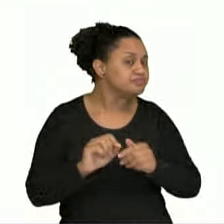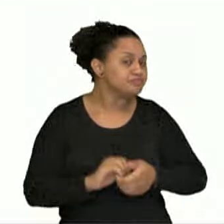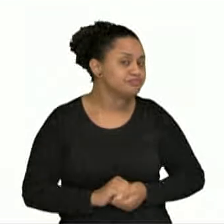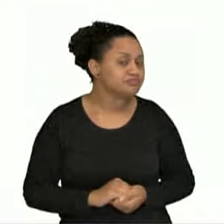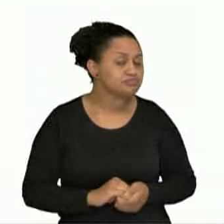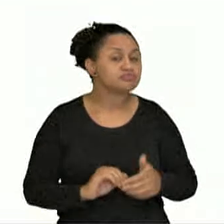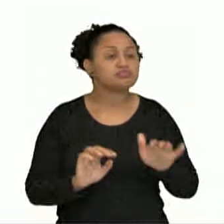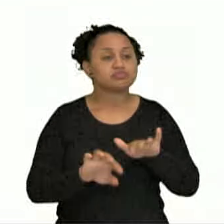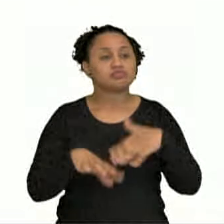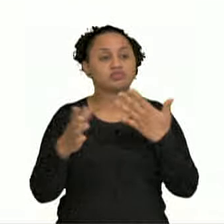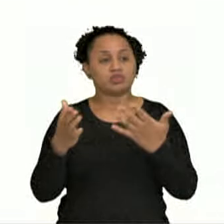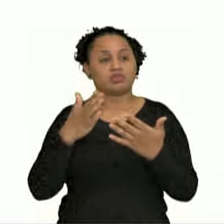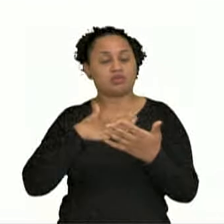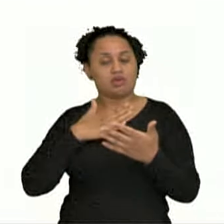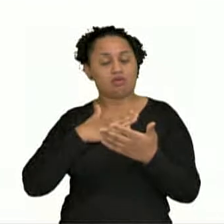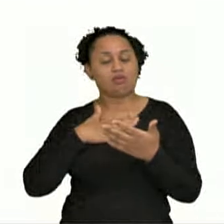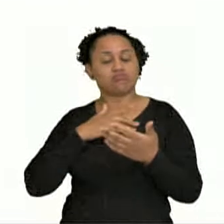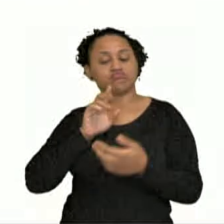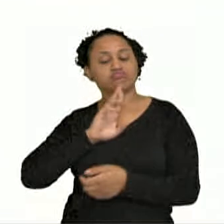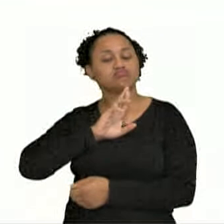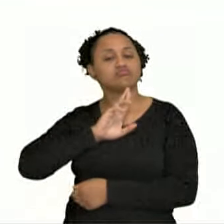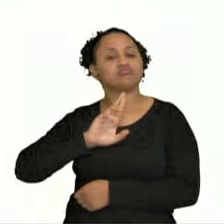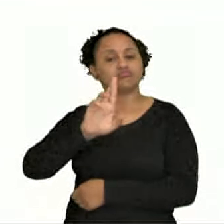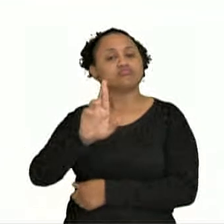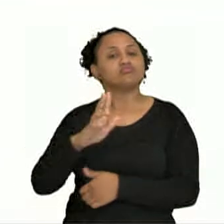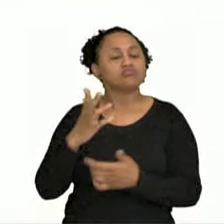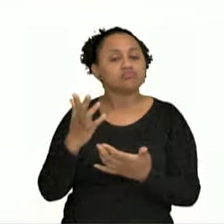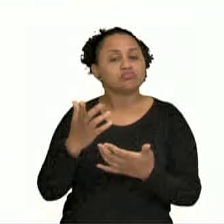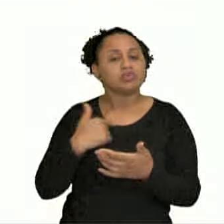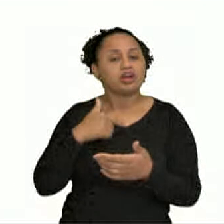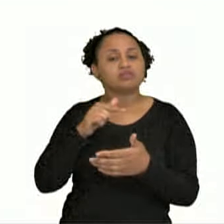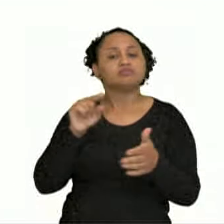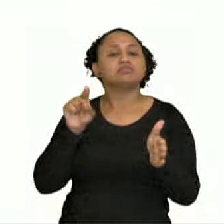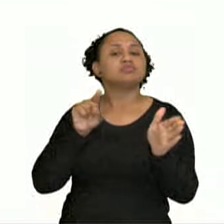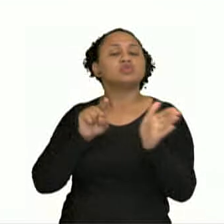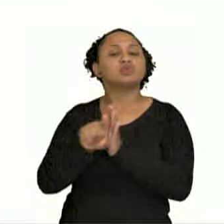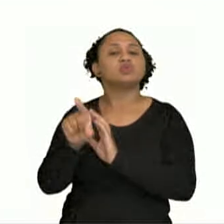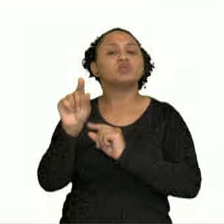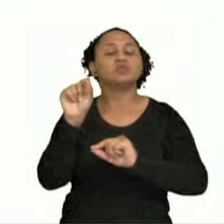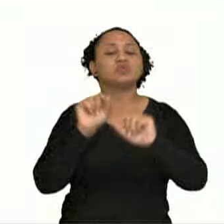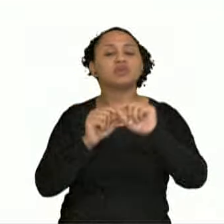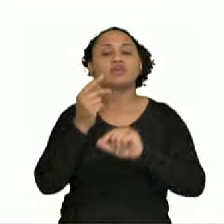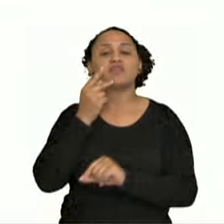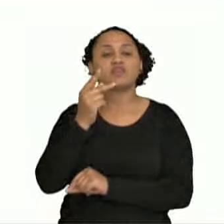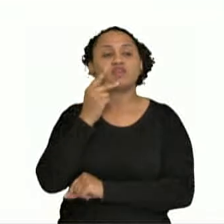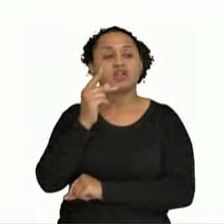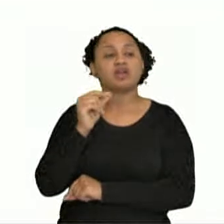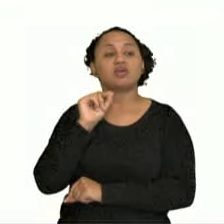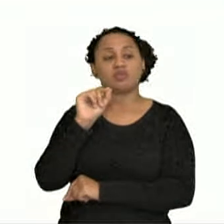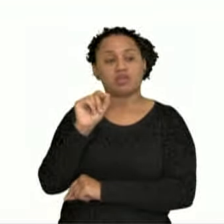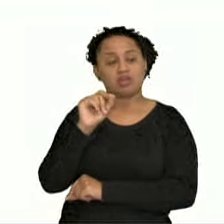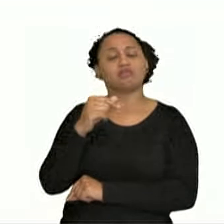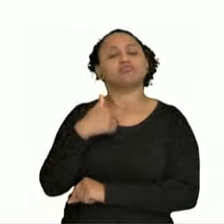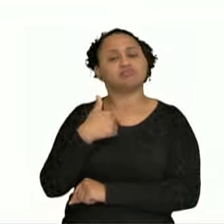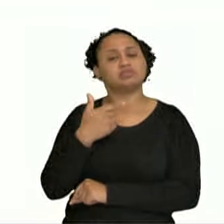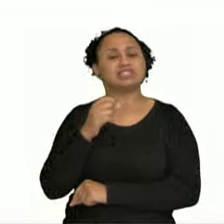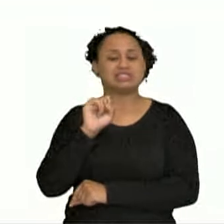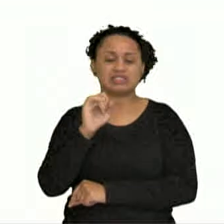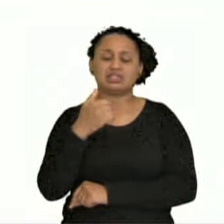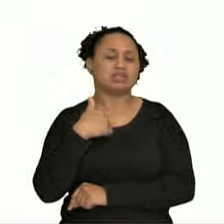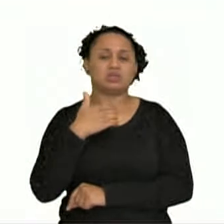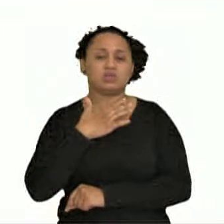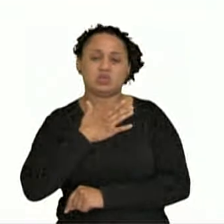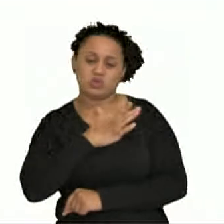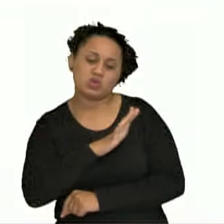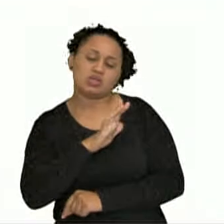Quando chegou a minha vez de responder a esta pergunta, eu disse que, mesmo não gostando